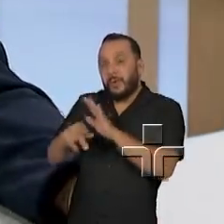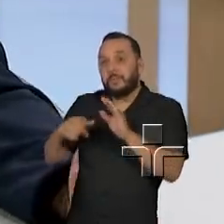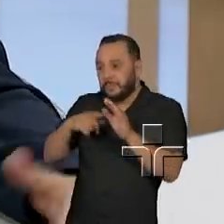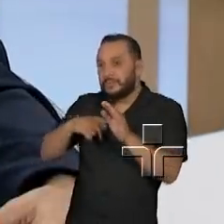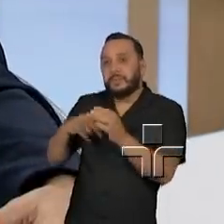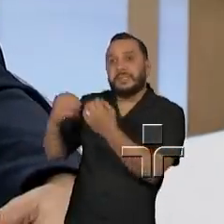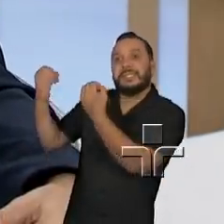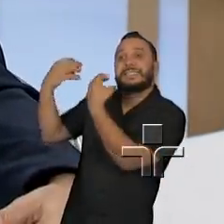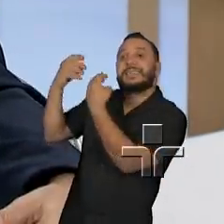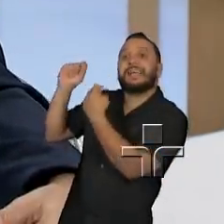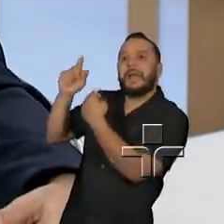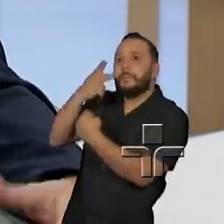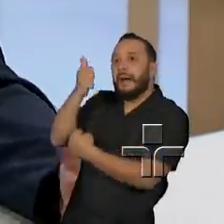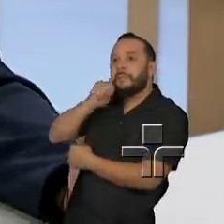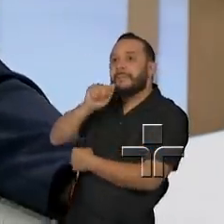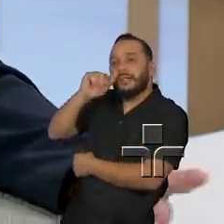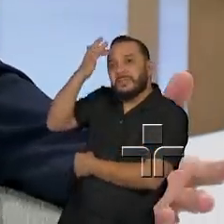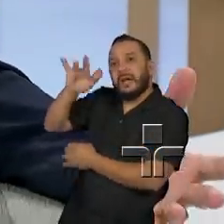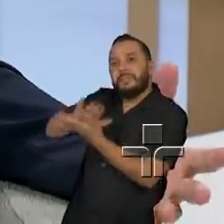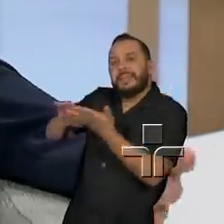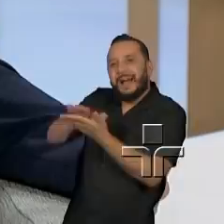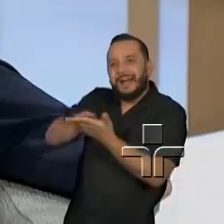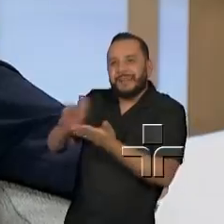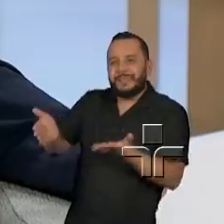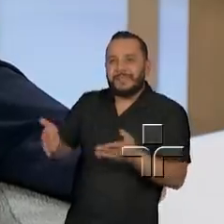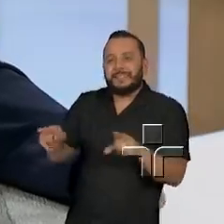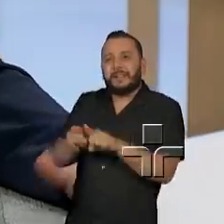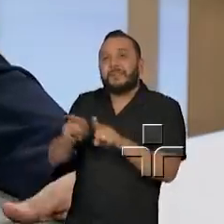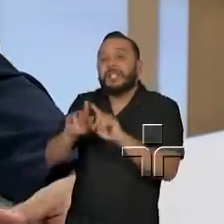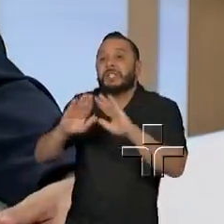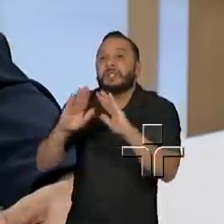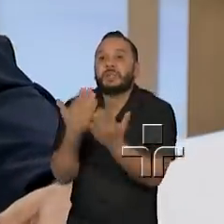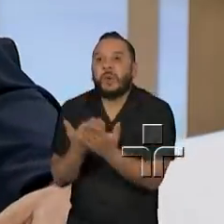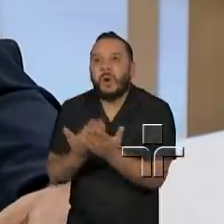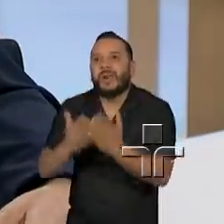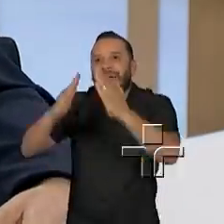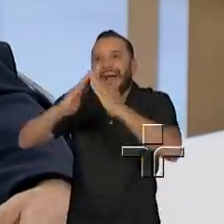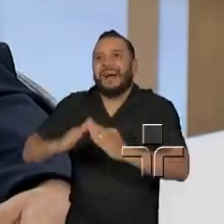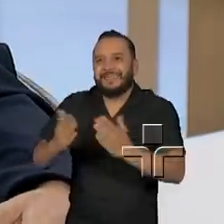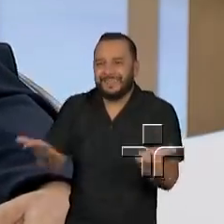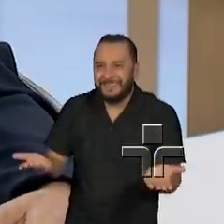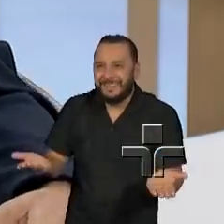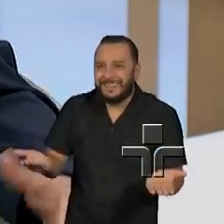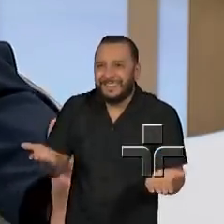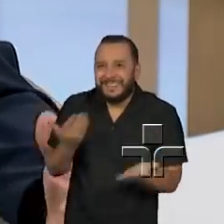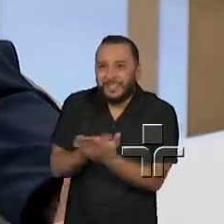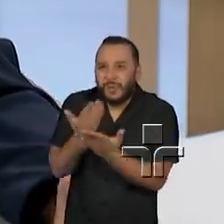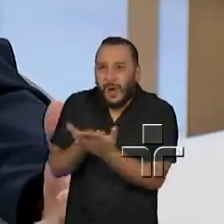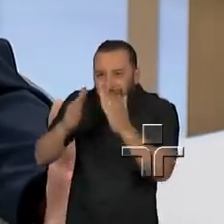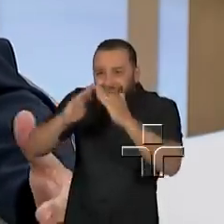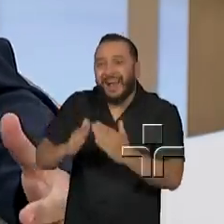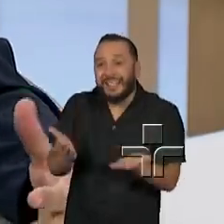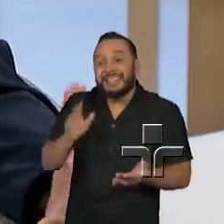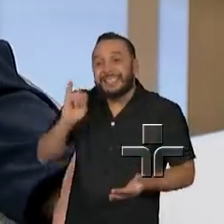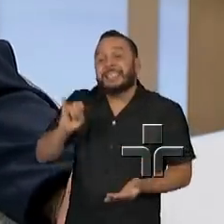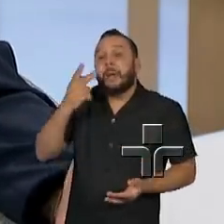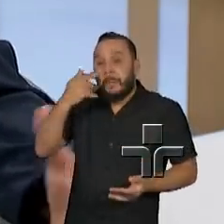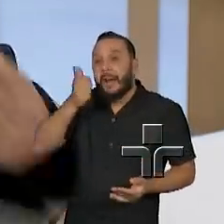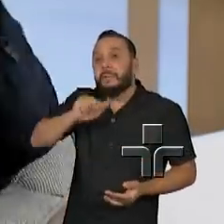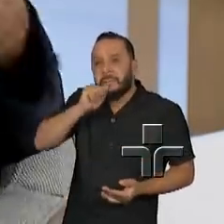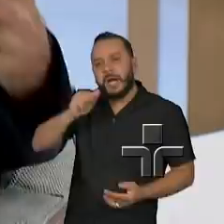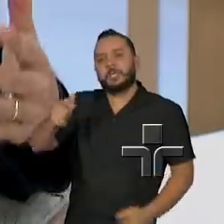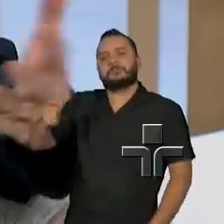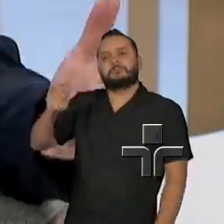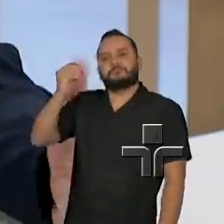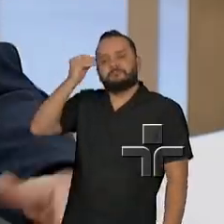que vai funcionar isso? Esse negócio de homeschooling, de fazer educação em casa, funciona quando os pais são extremamente cultos.